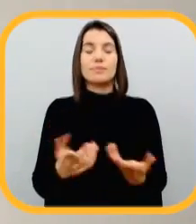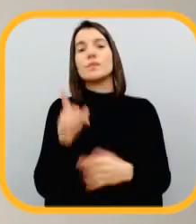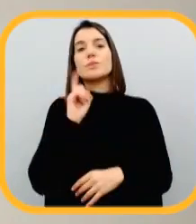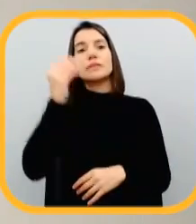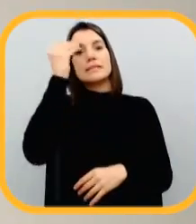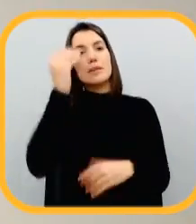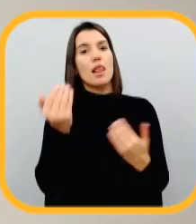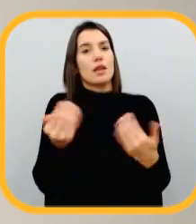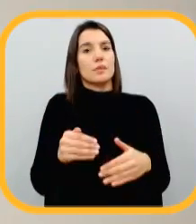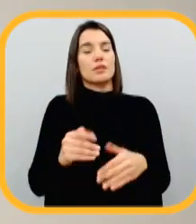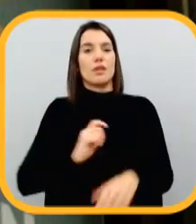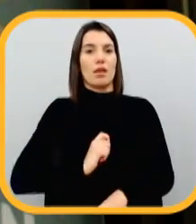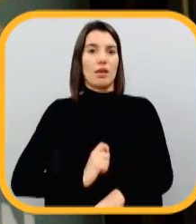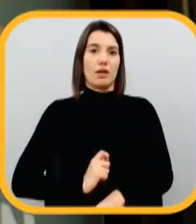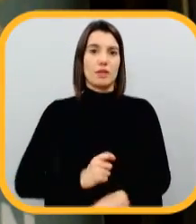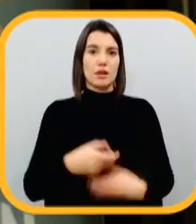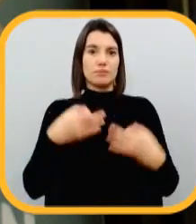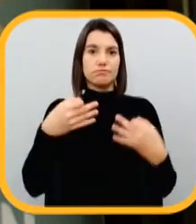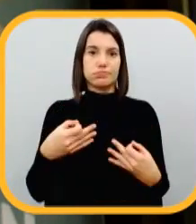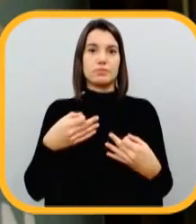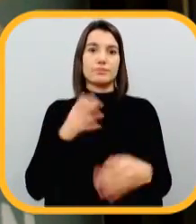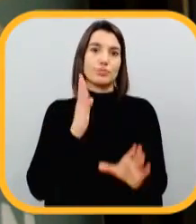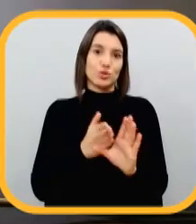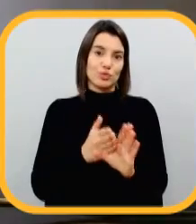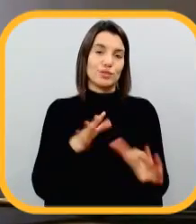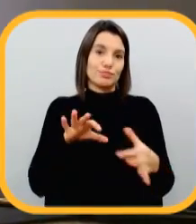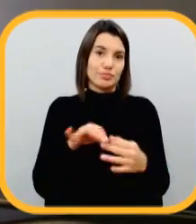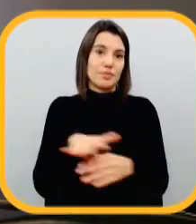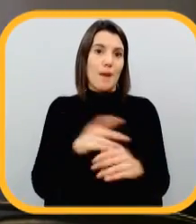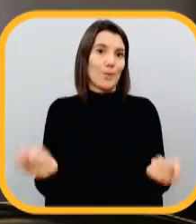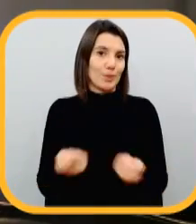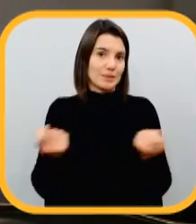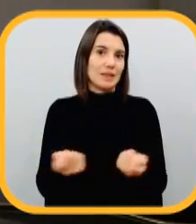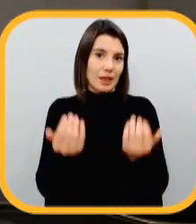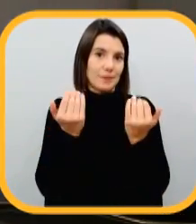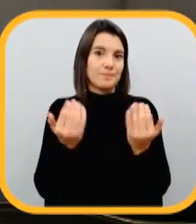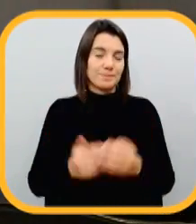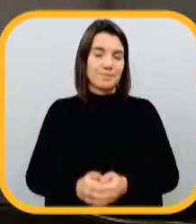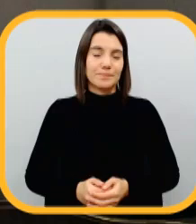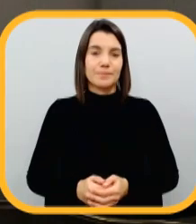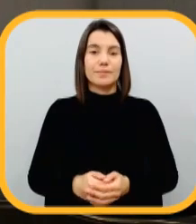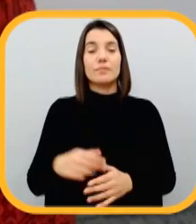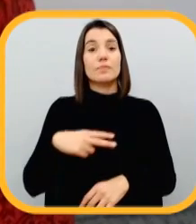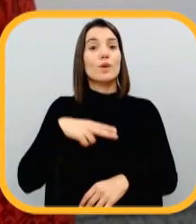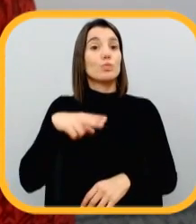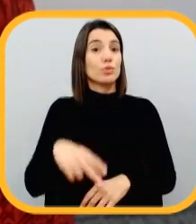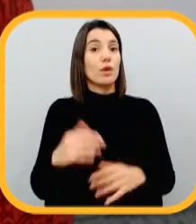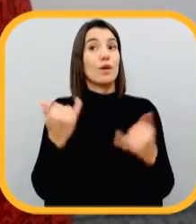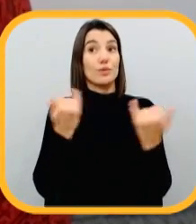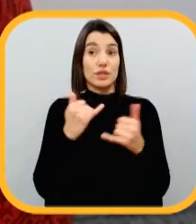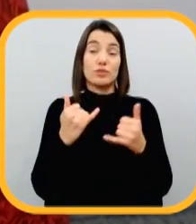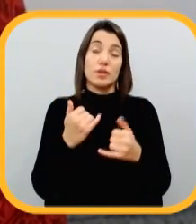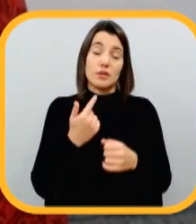assim importante perceber os limites éticos da utilização da psicologia na natureza publicitária. Em Portugal,